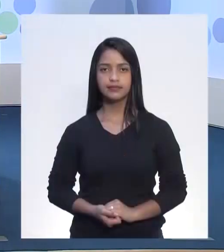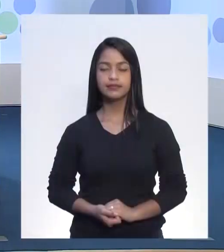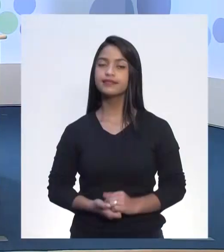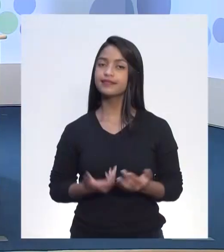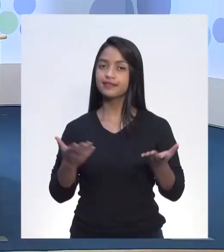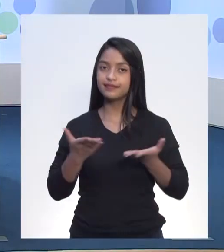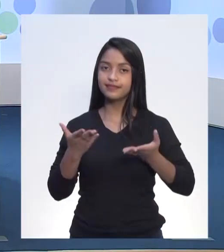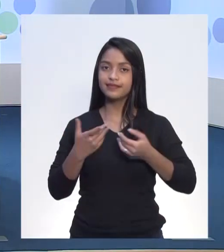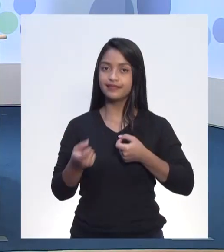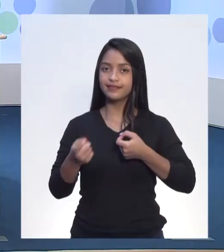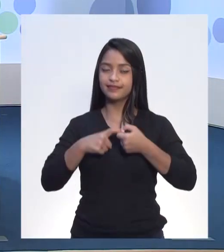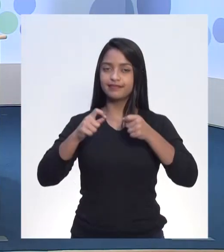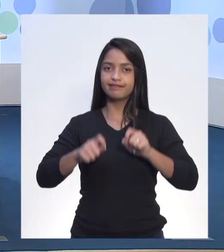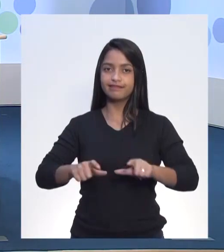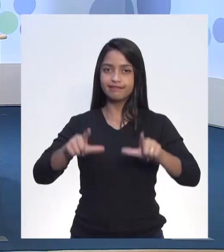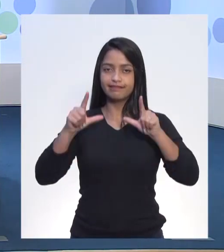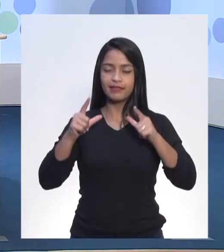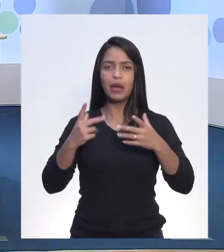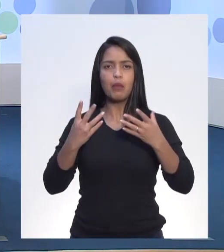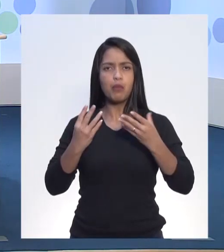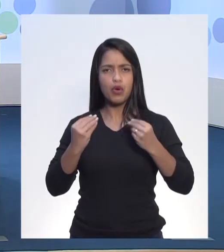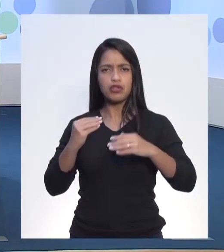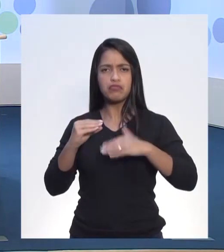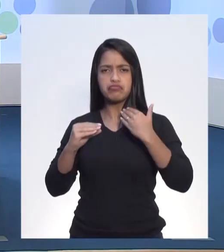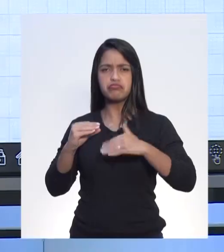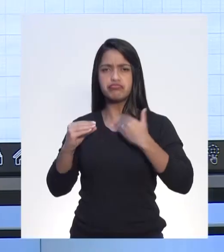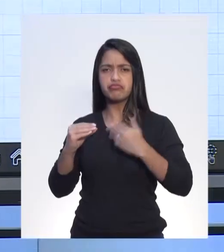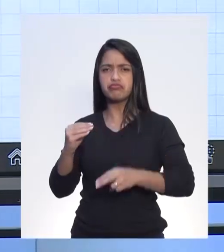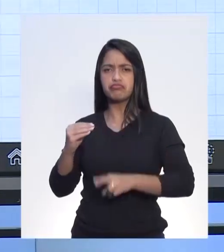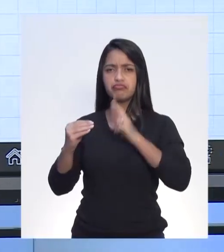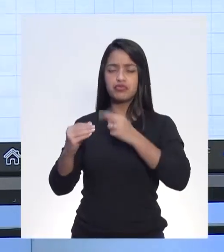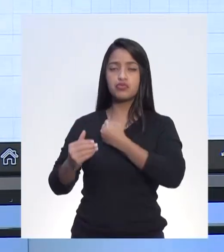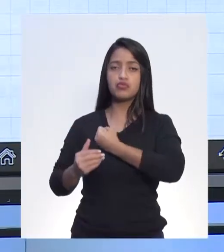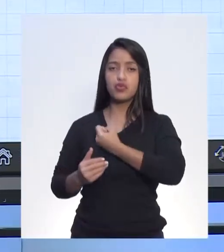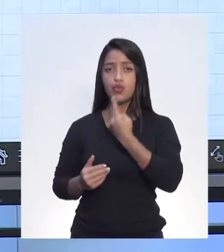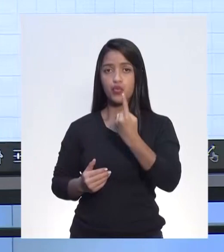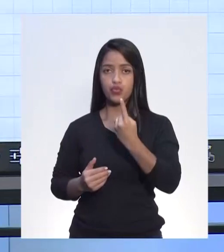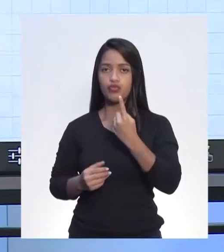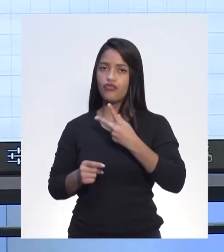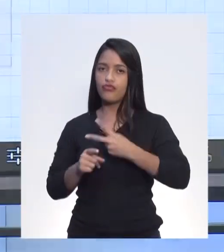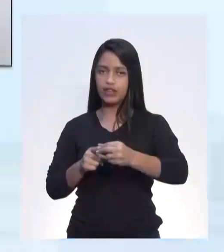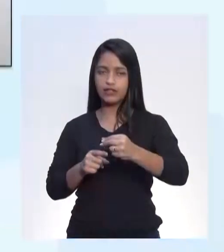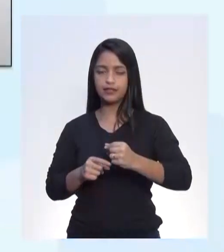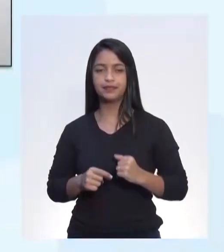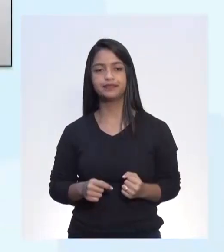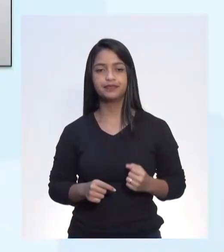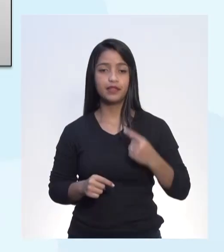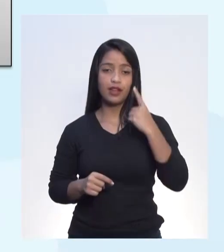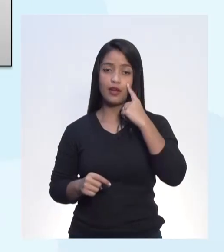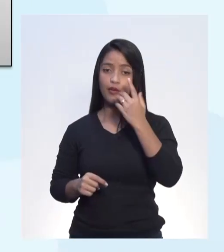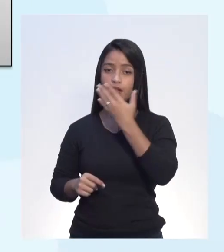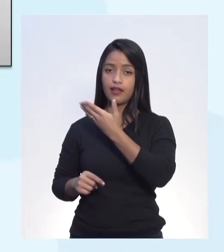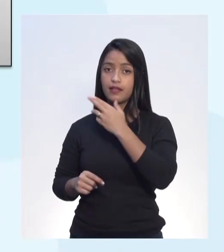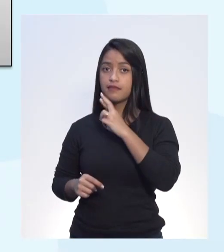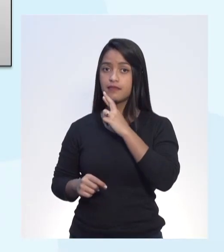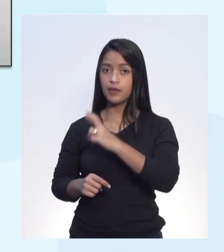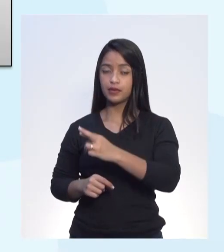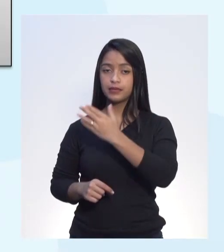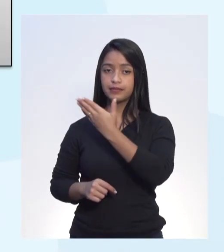Retornamos aqui. Muitas respostas como o candidato 1, Osmar. Vamos lá? Olha lá as respostas para vocês,